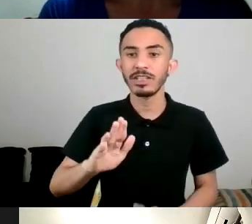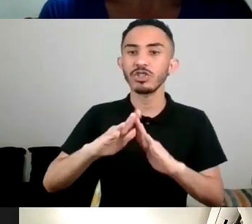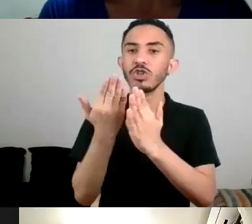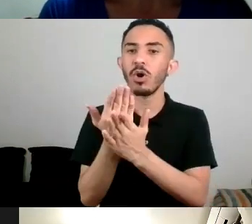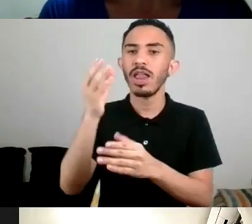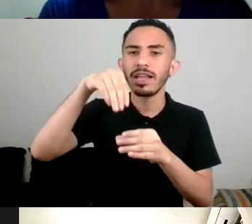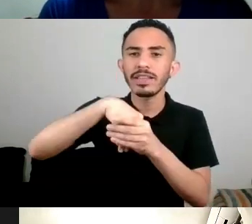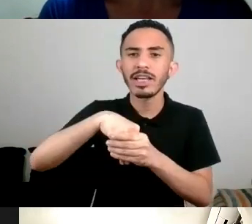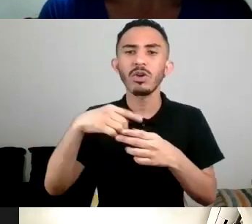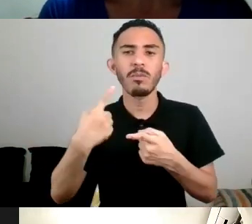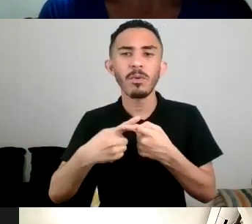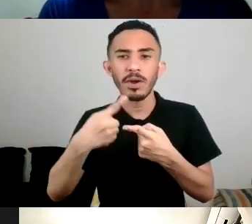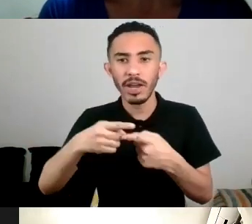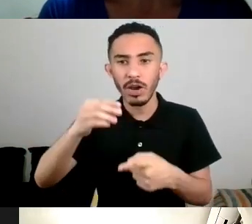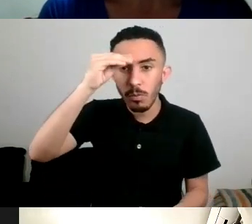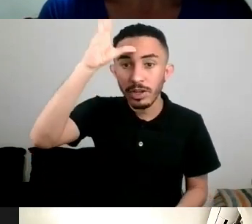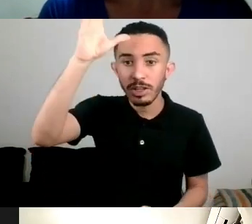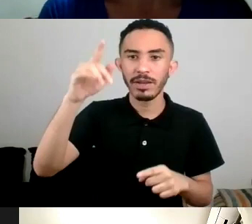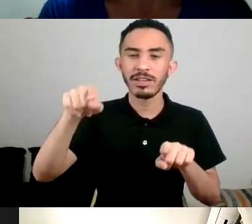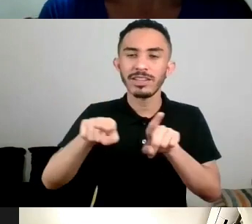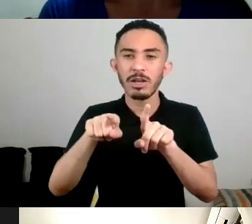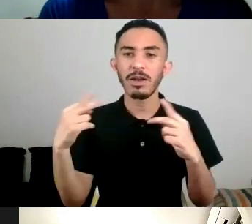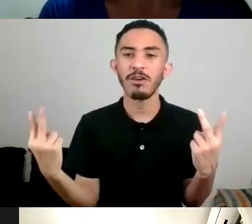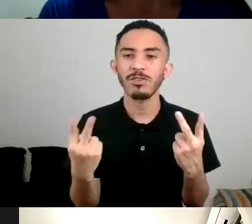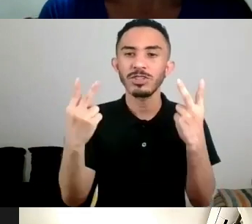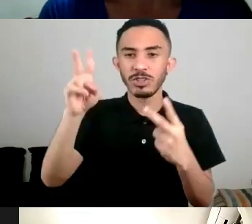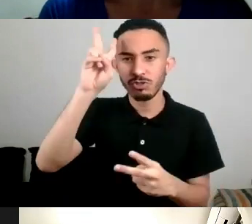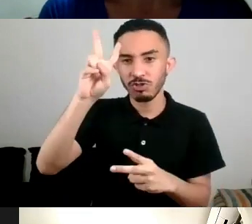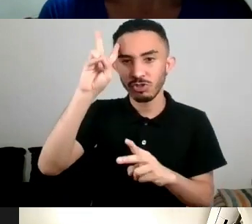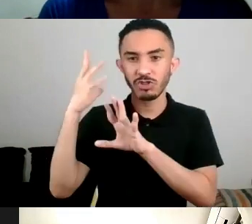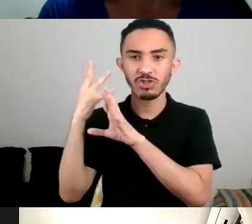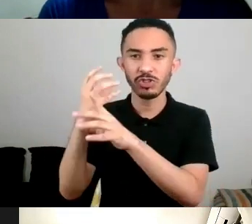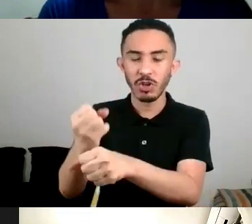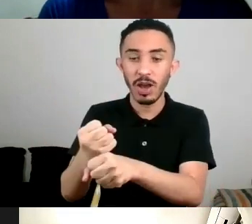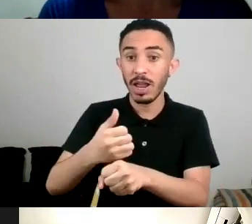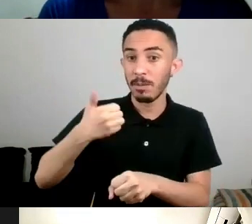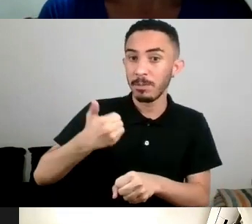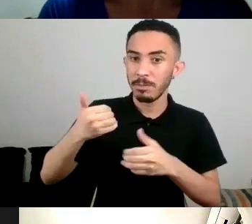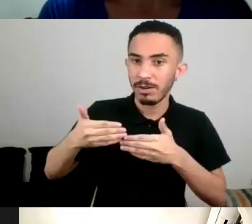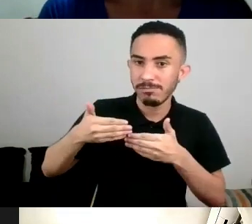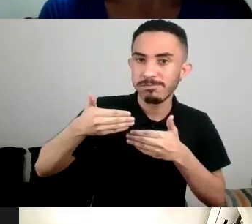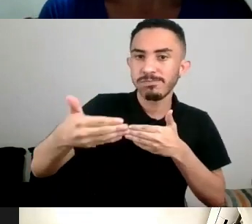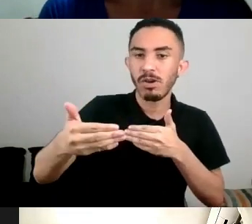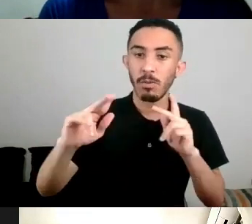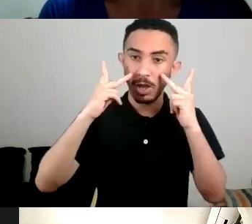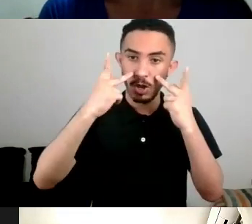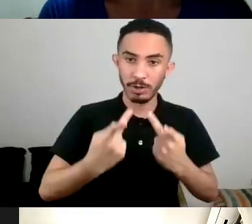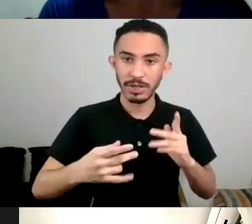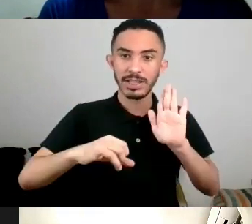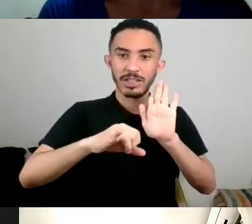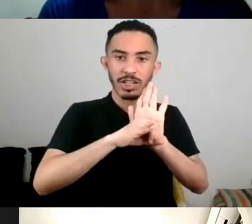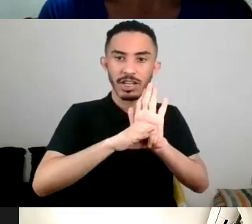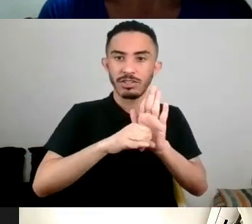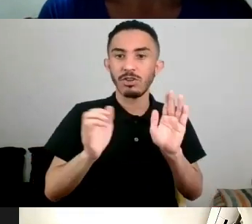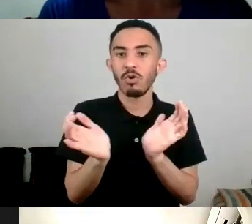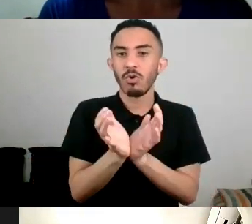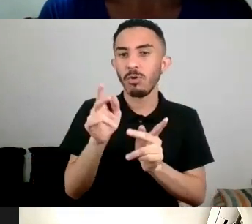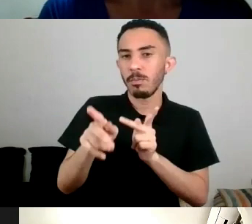pois o conhecimento e a valorização da sua história é o primeiro passo para o reconhecimento identitário de um povo.